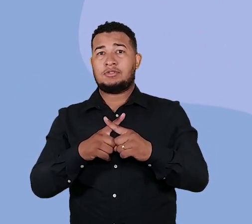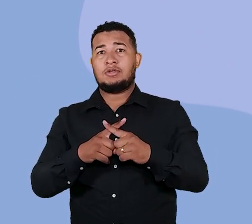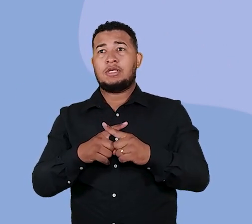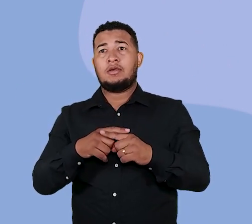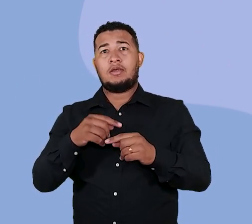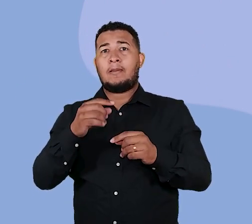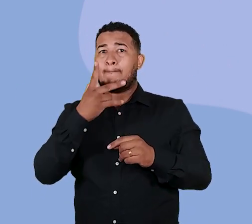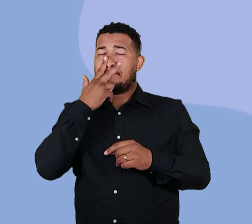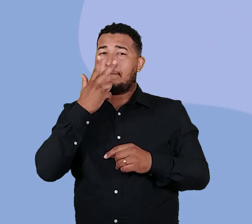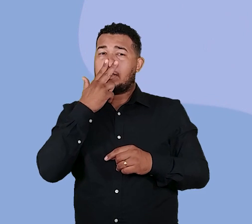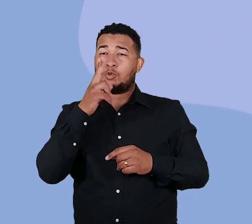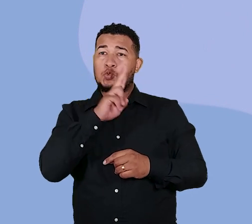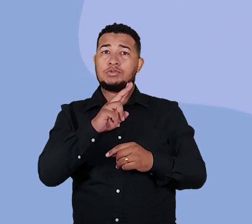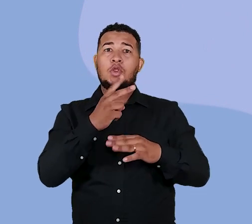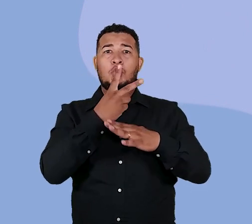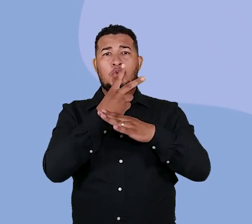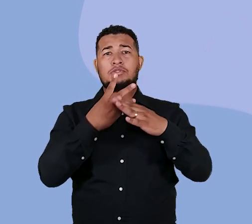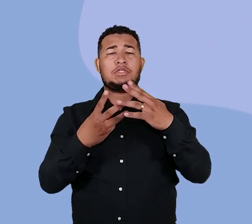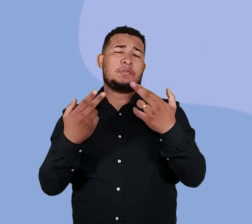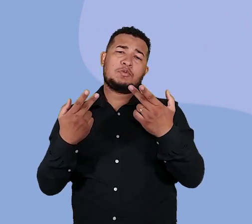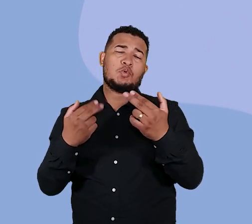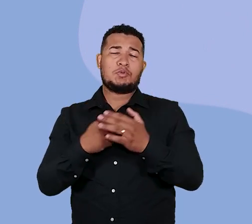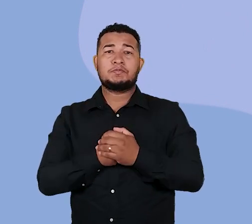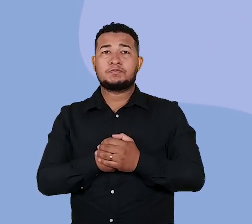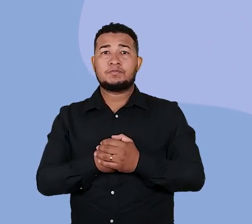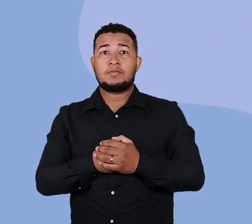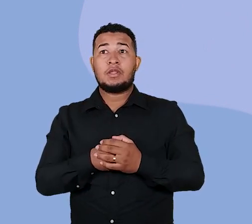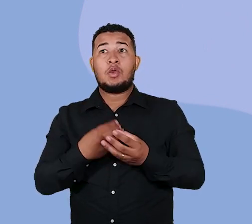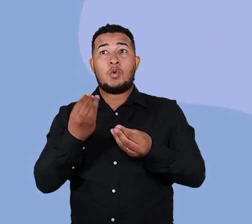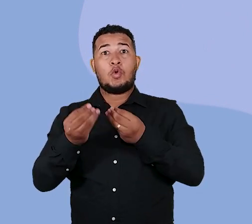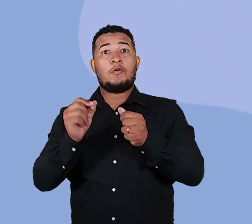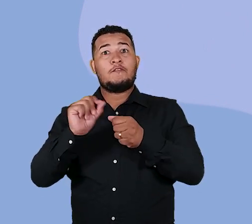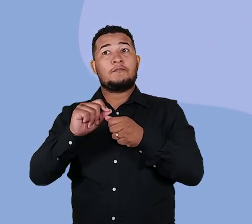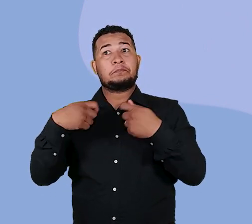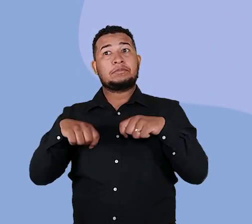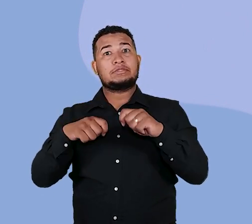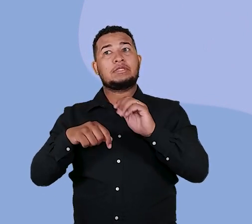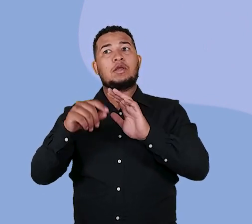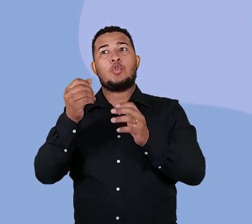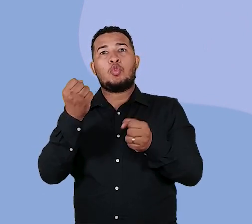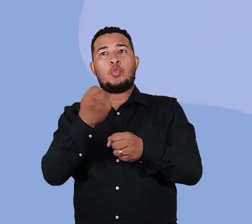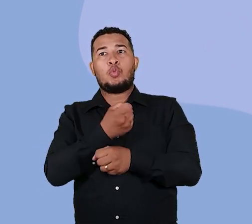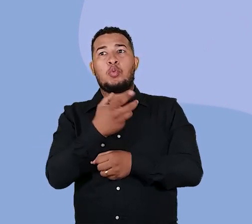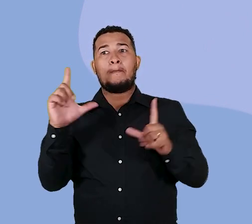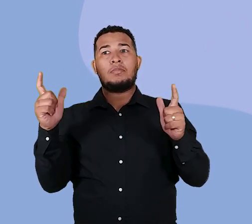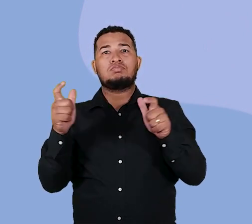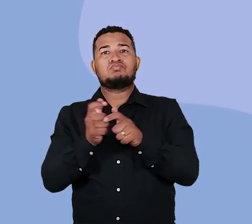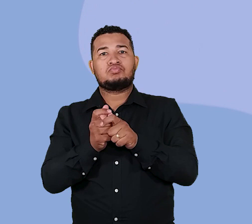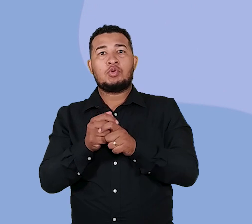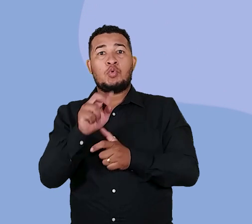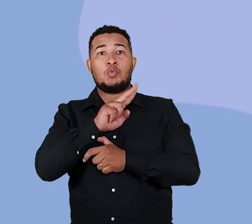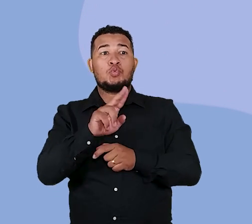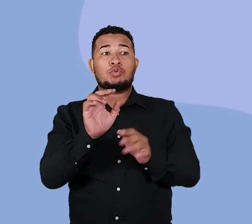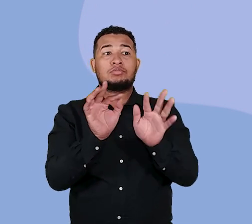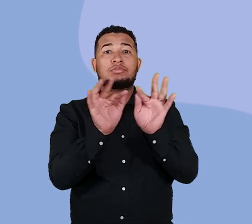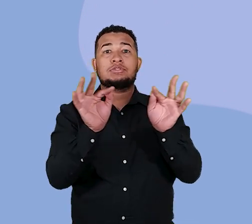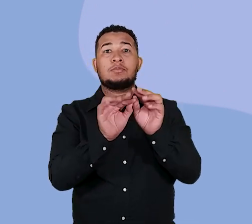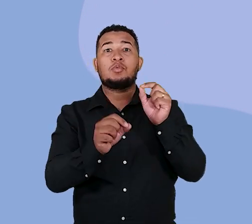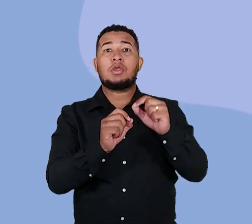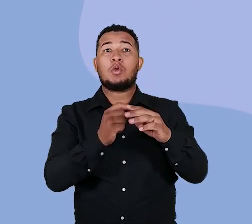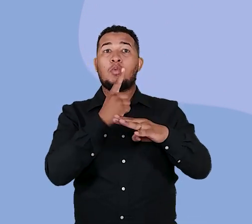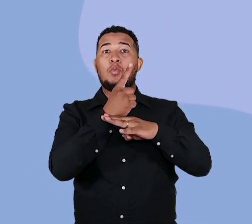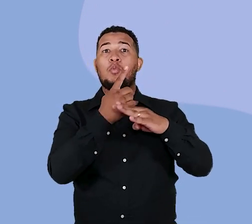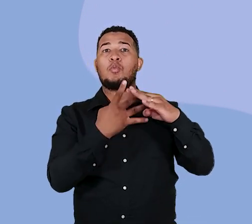frações, Eduardo faria um bolo usando 2/3 do litro de leite. Como ele deverá reduzir o tamanho do bolo, ele usou